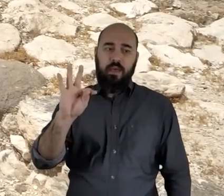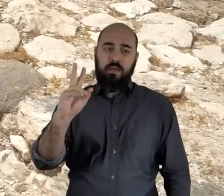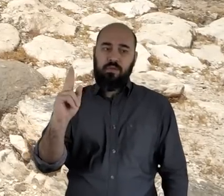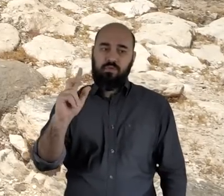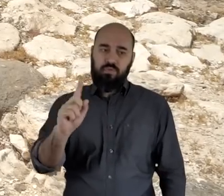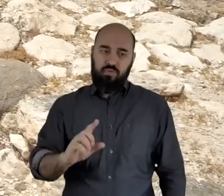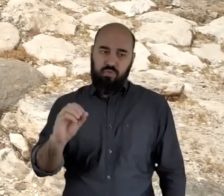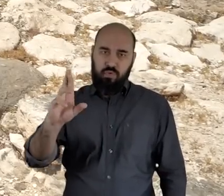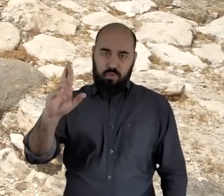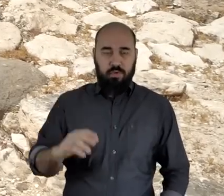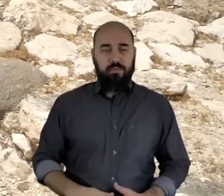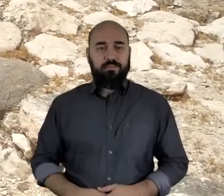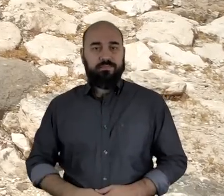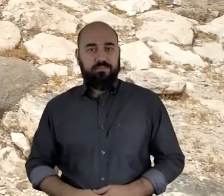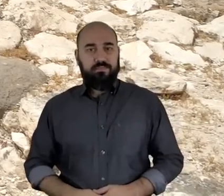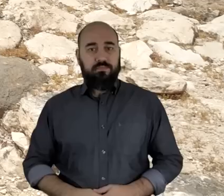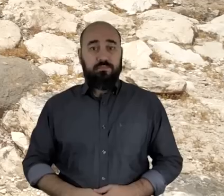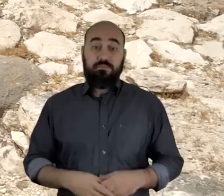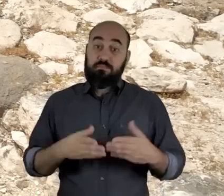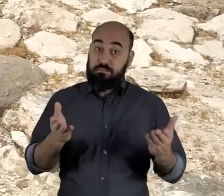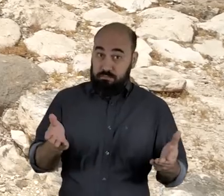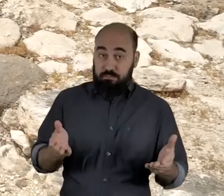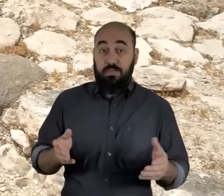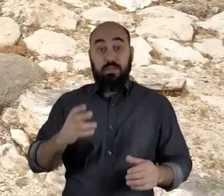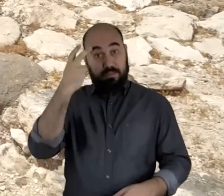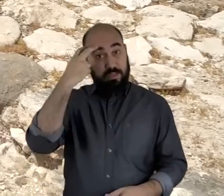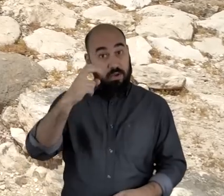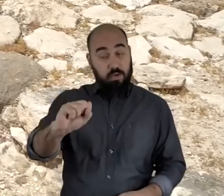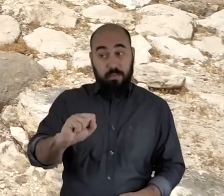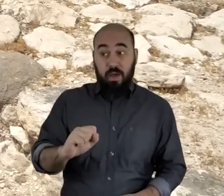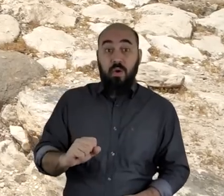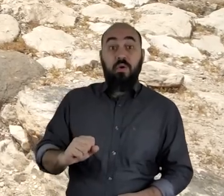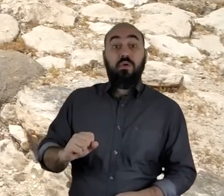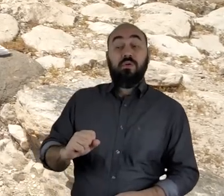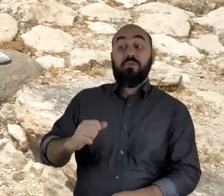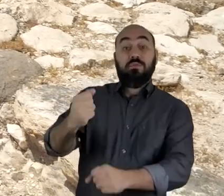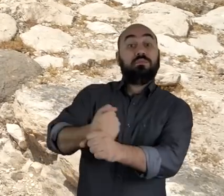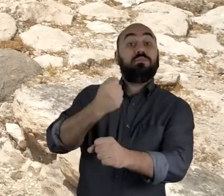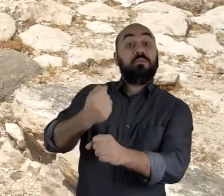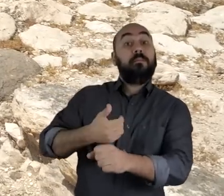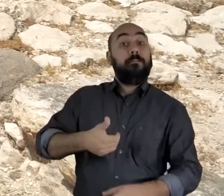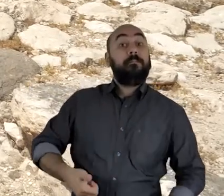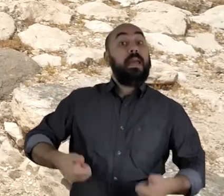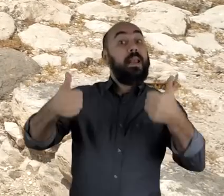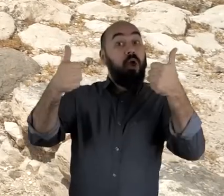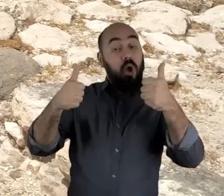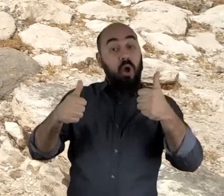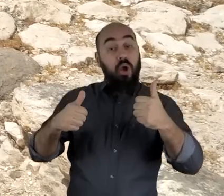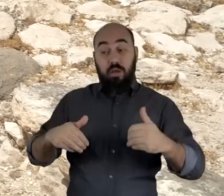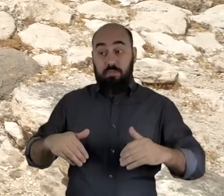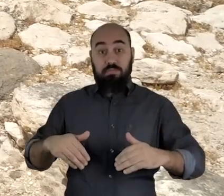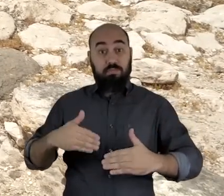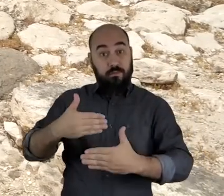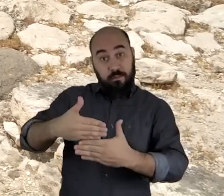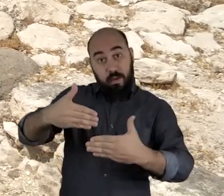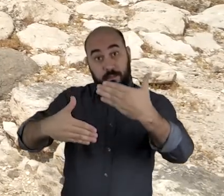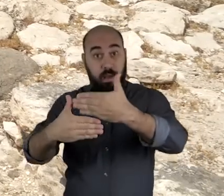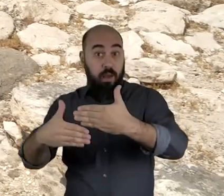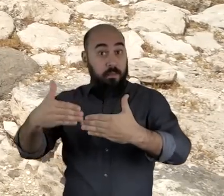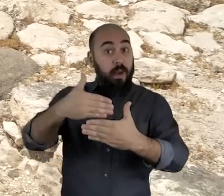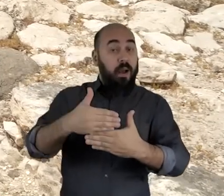colocadas como fortalezas que Salomão construiu ou reconstruiu, que ele embelezou. Aliás, ele gastou tanto dinheiro